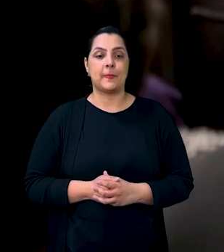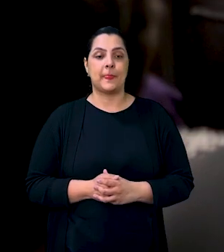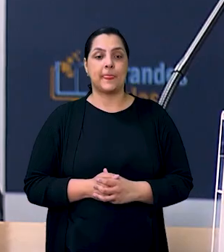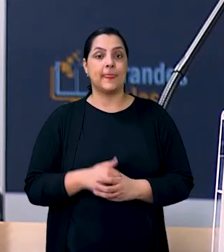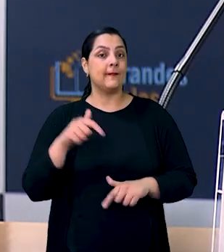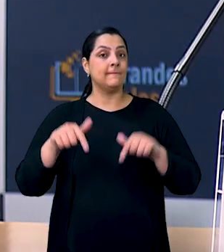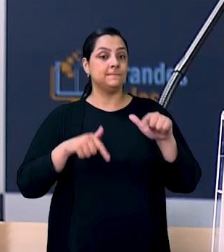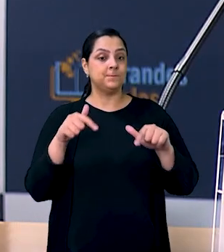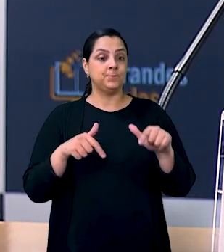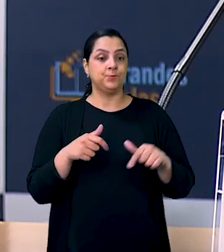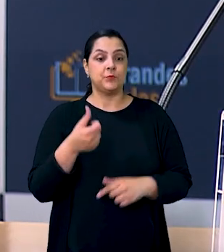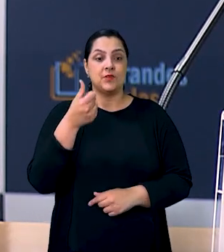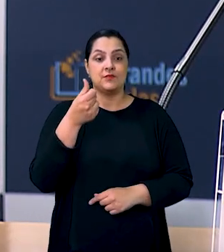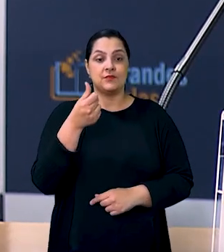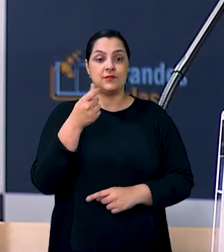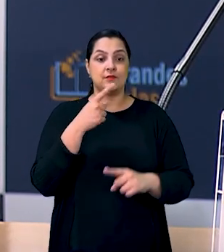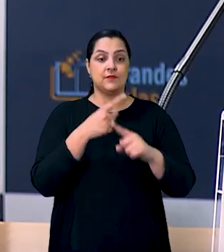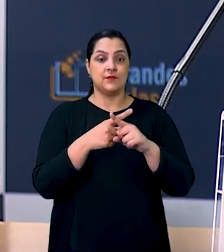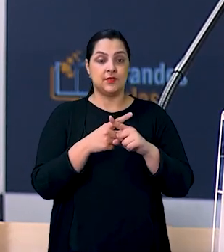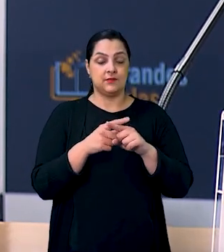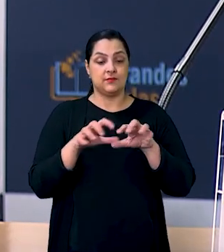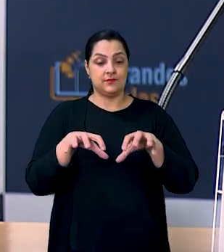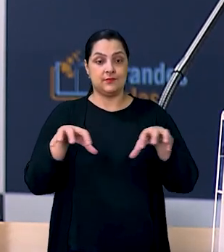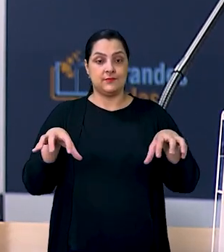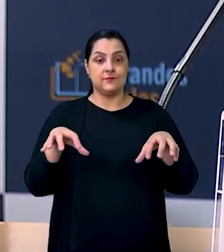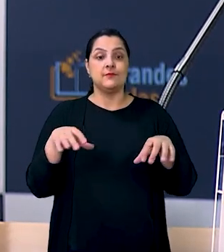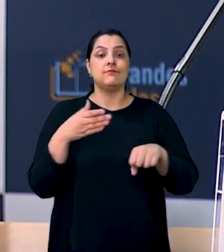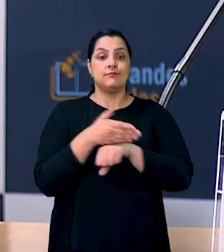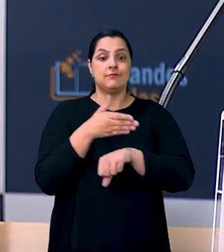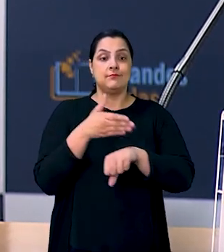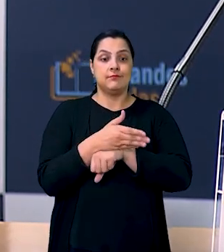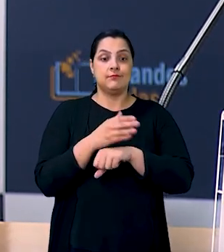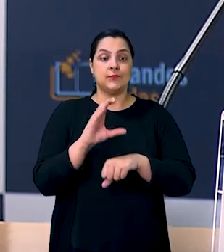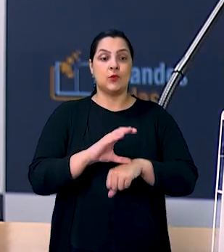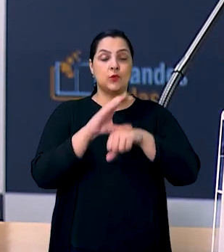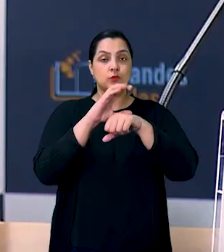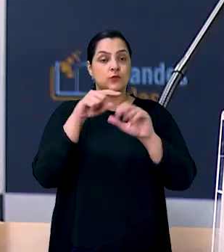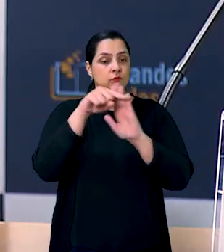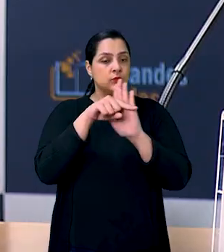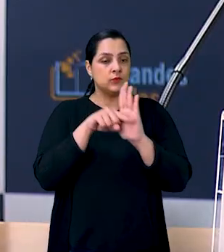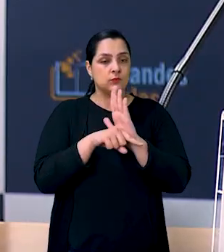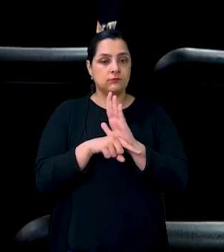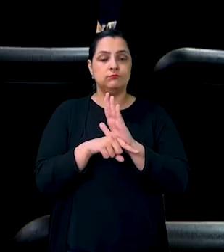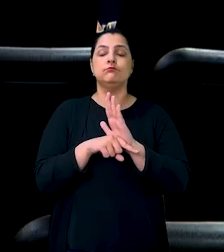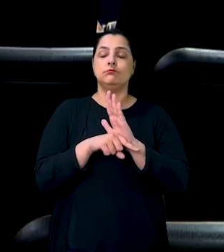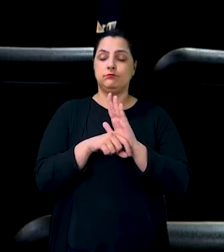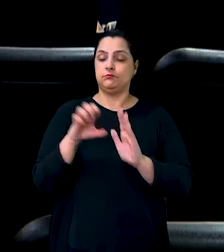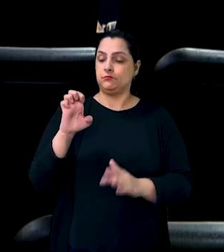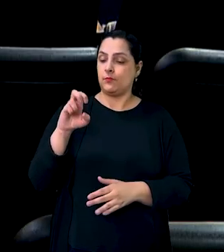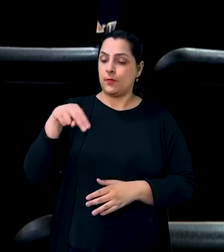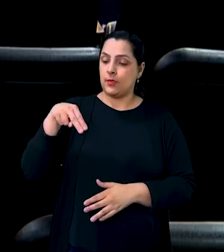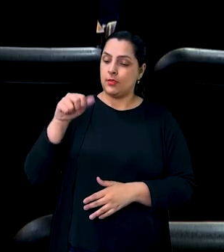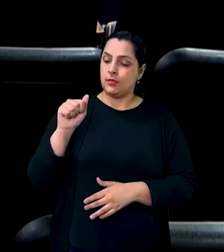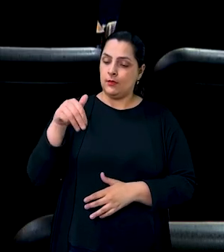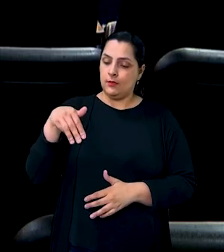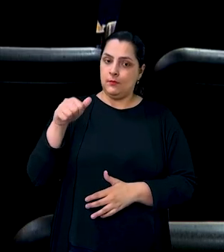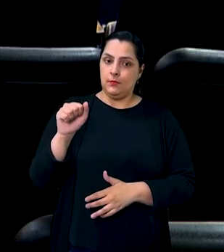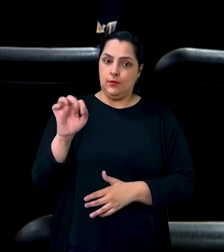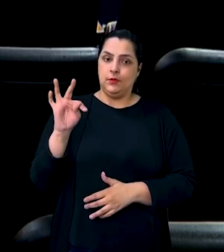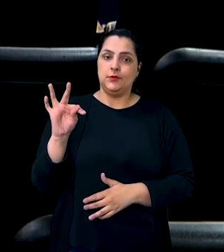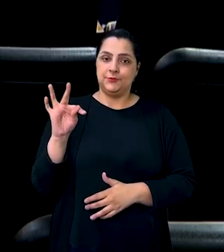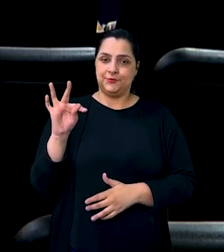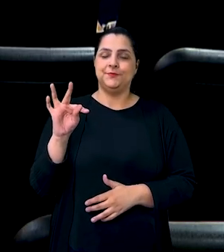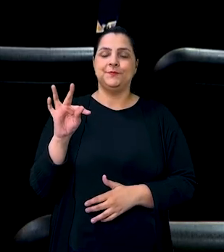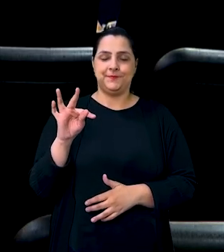2014-2016. Atuou ainda por 6 mandatos distintos como integrante do Conselho Consultivo da Escola Nacional de Formação